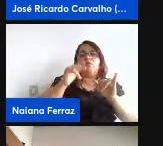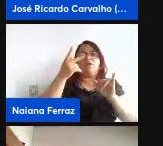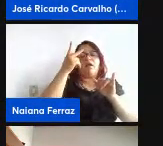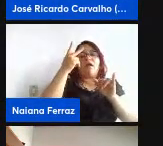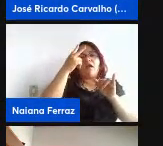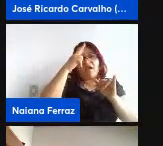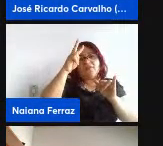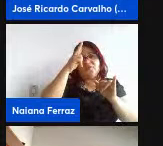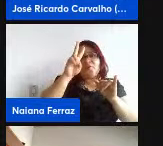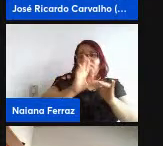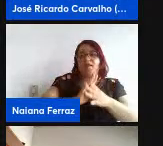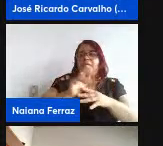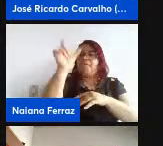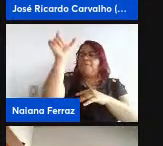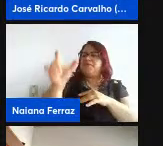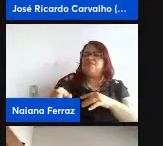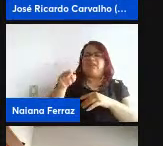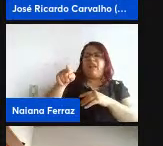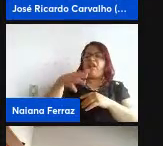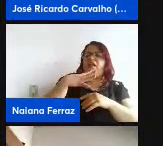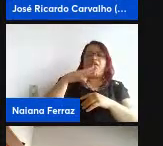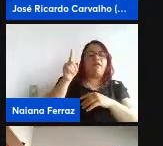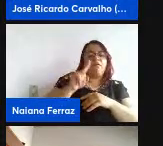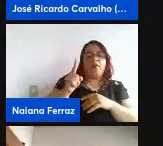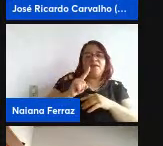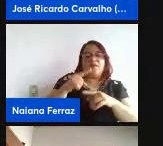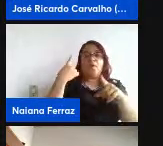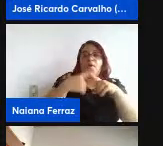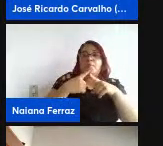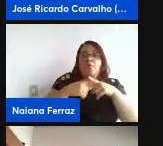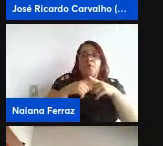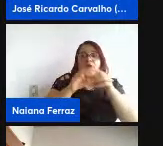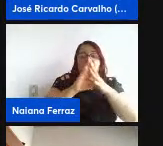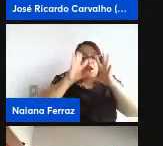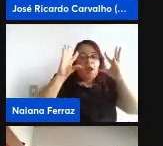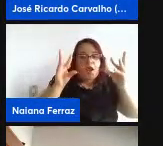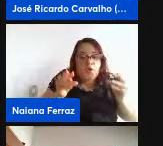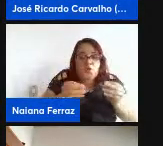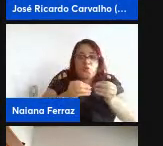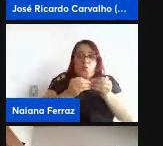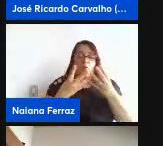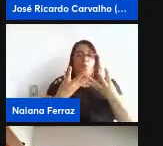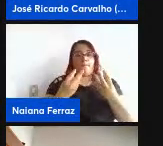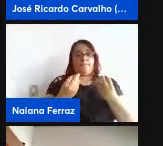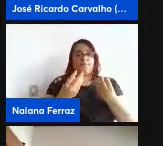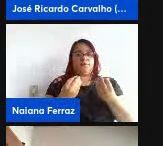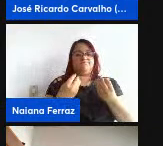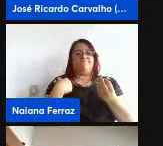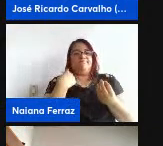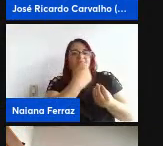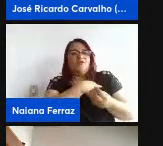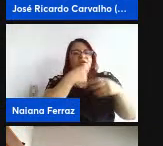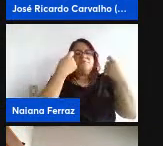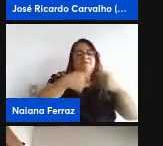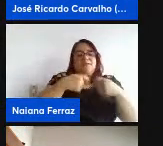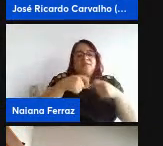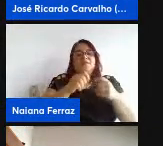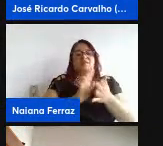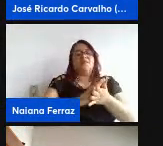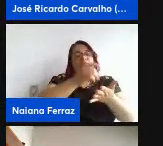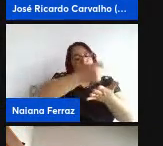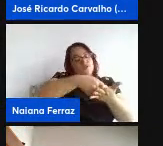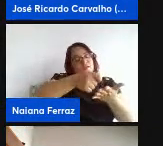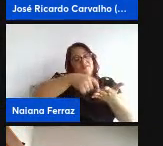né? Porque ele conta de forma tão sintética, tão resumida, que a gente precisa fazer um trabalho de reescrita, não só